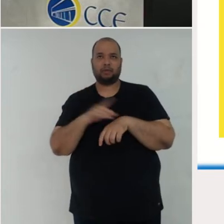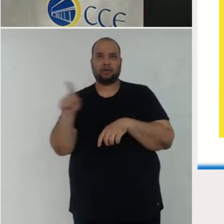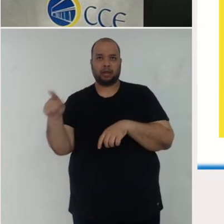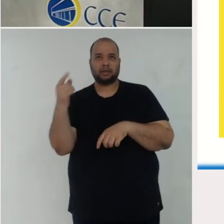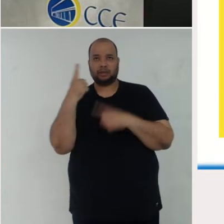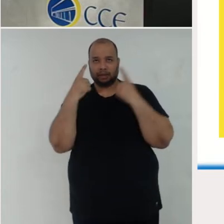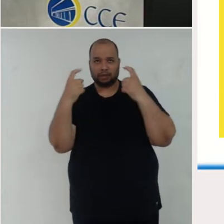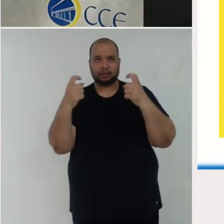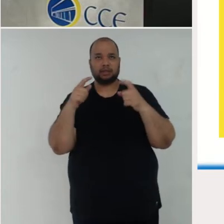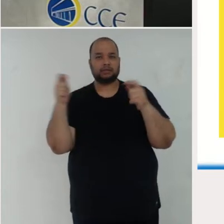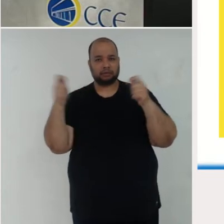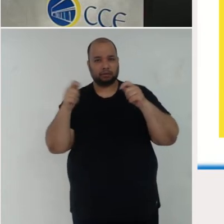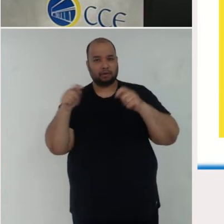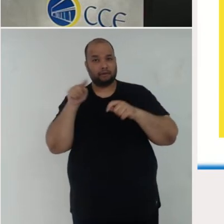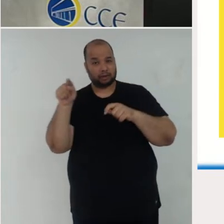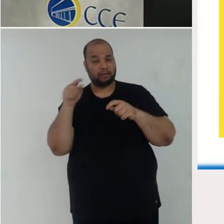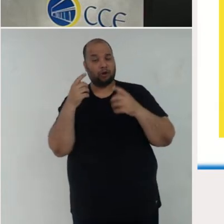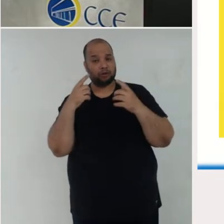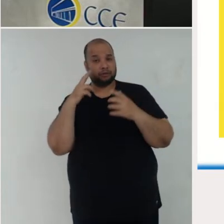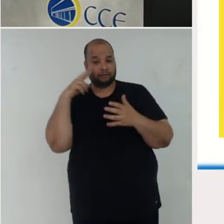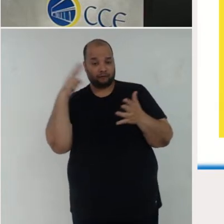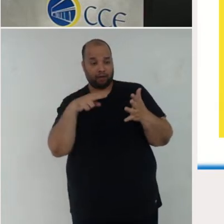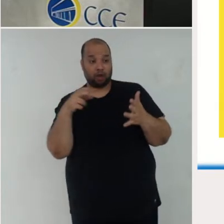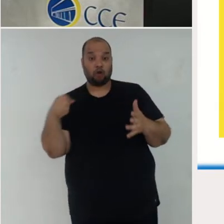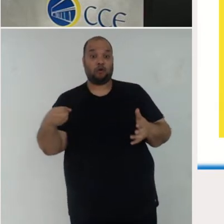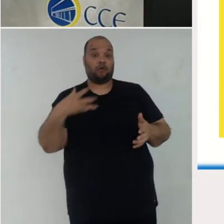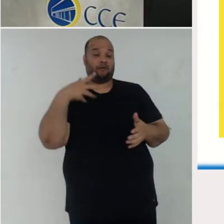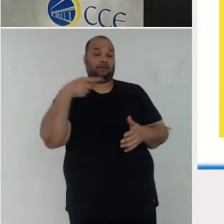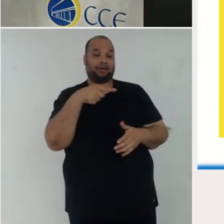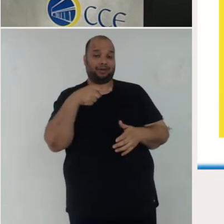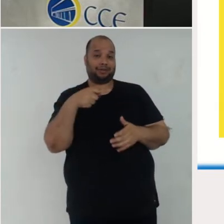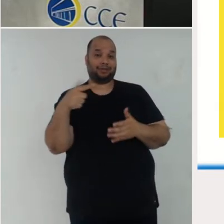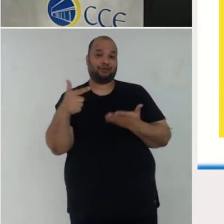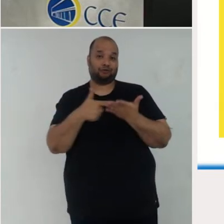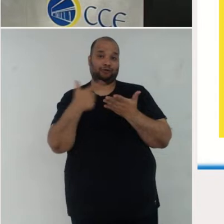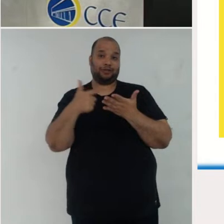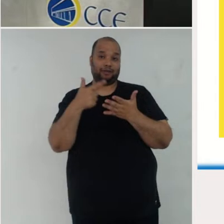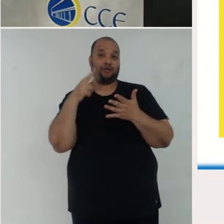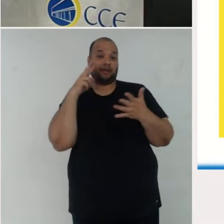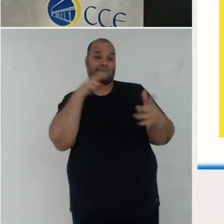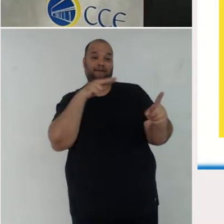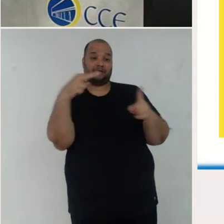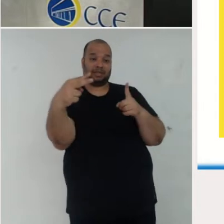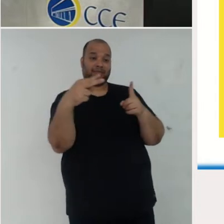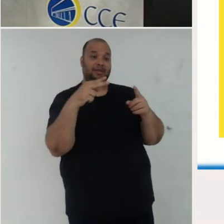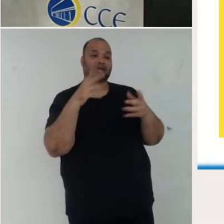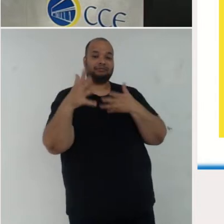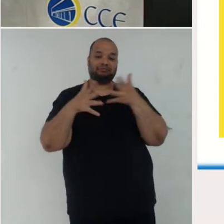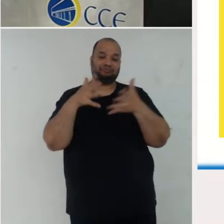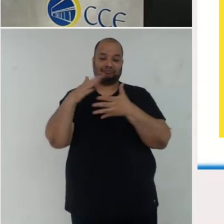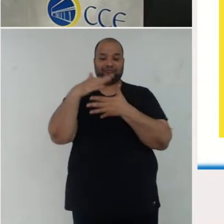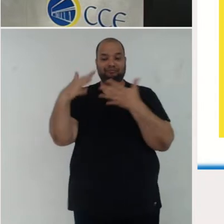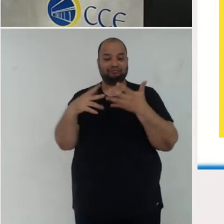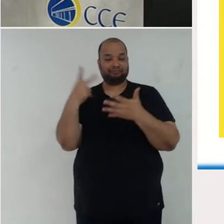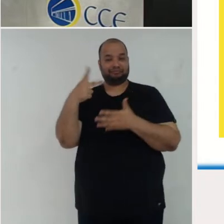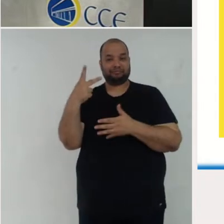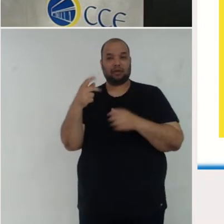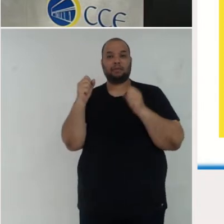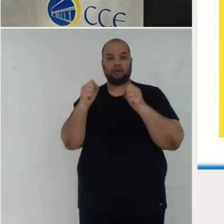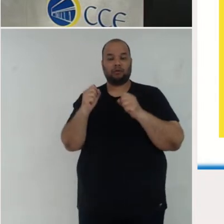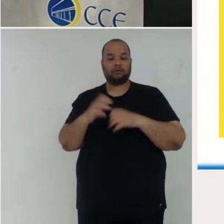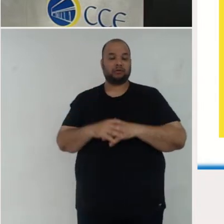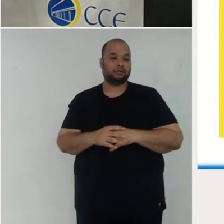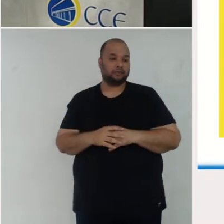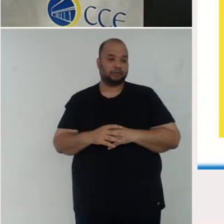esse conteúdo. Essa é uma inovação também para a área e que tem a ver com a visibilidade e consolidação do